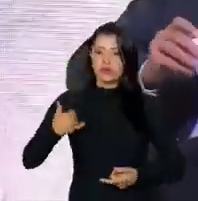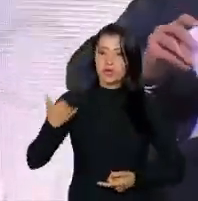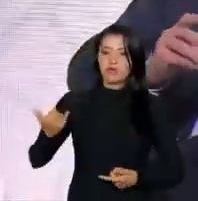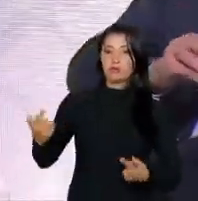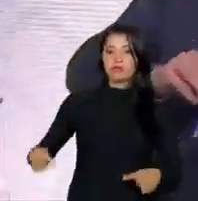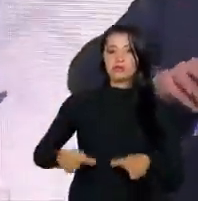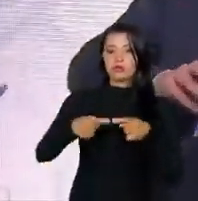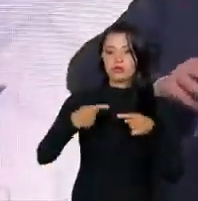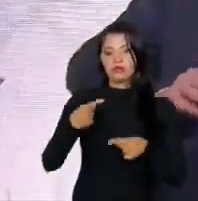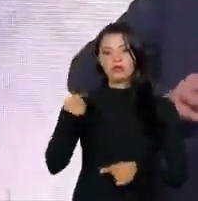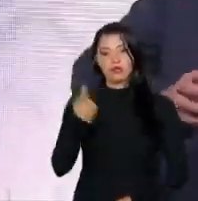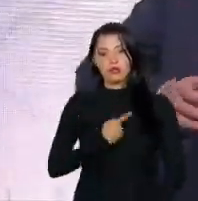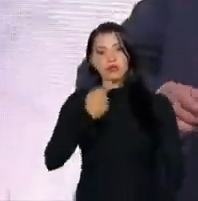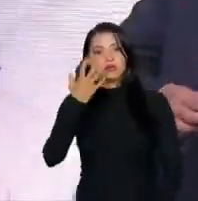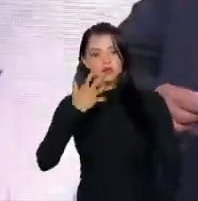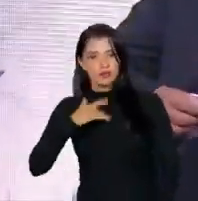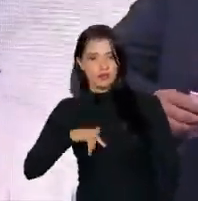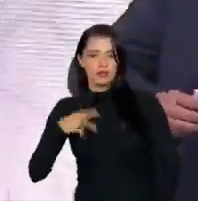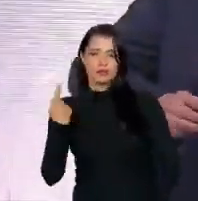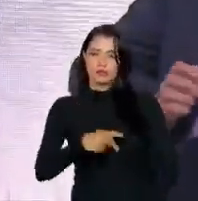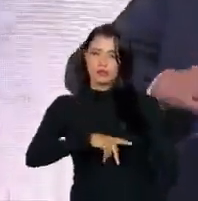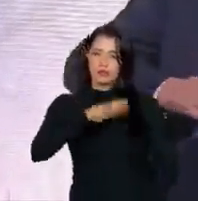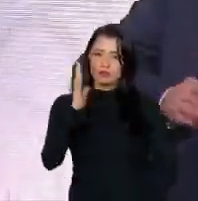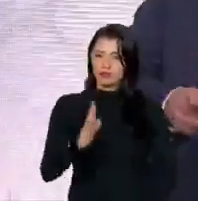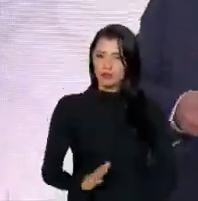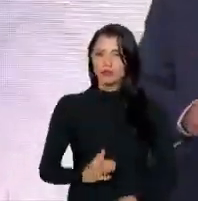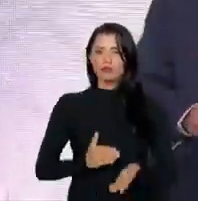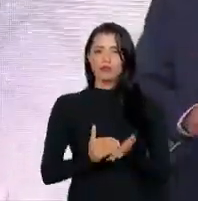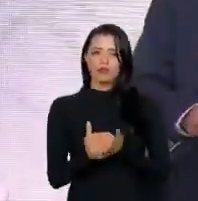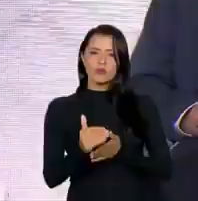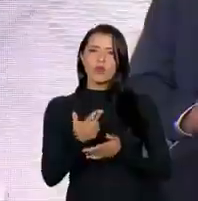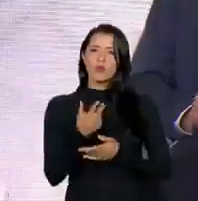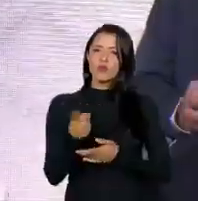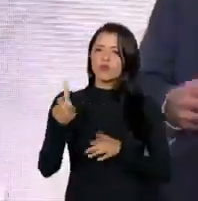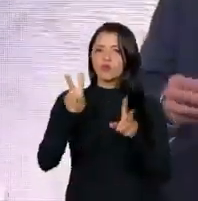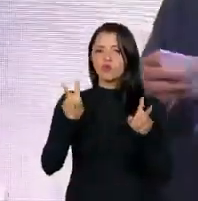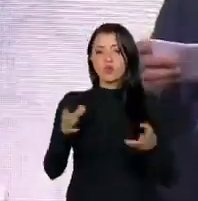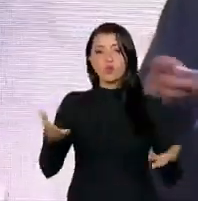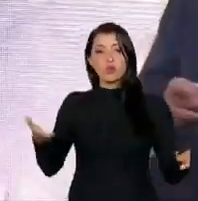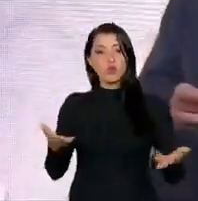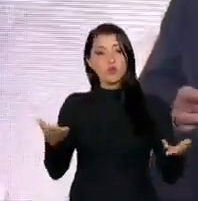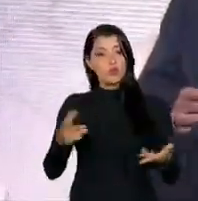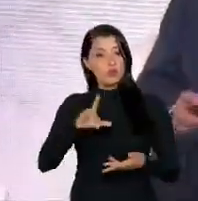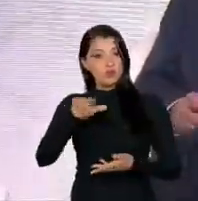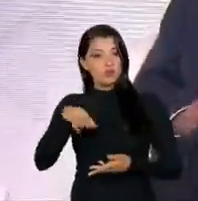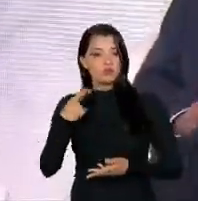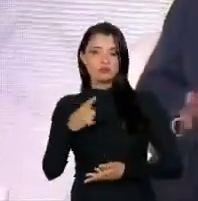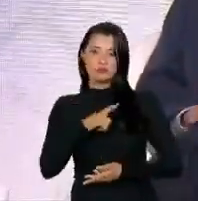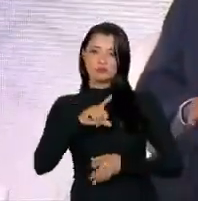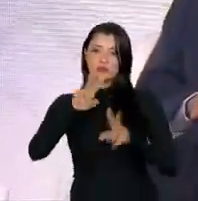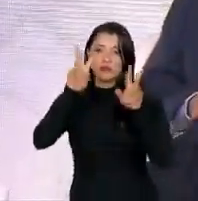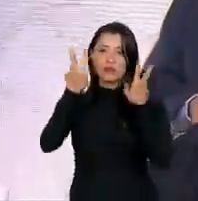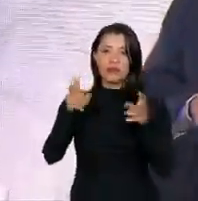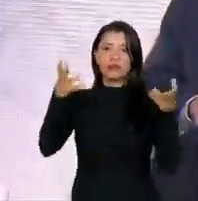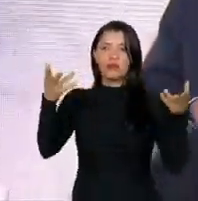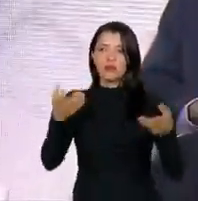nossas crianças no nosso país. Iniciando esse último painel do dia de hoje, nós temos como tema a alfabetização